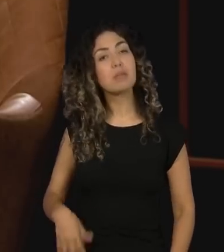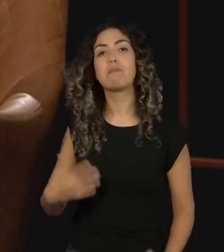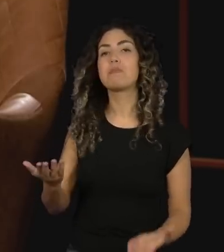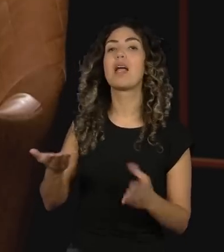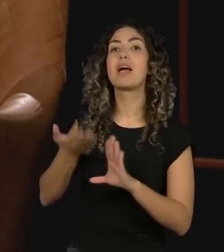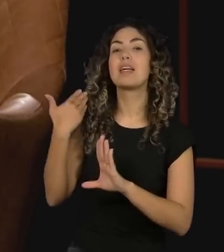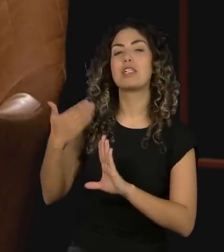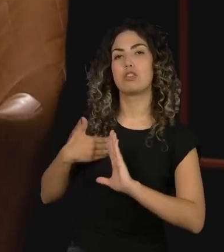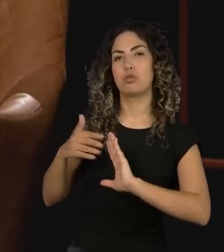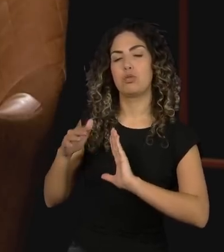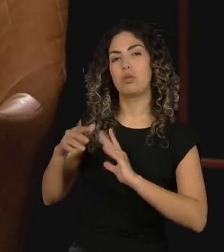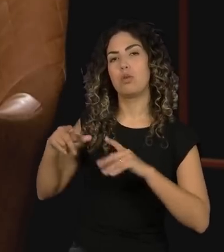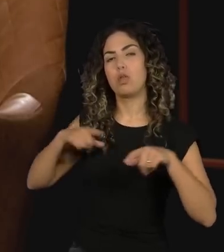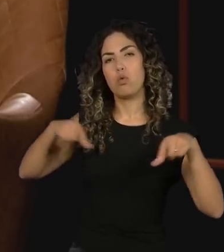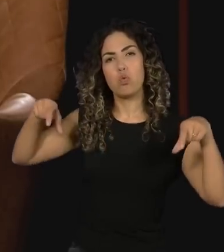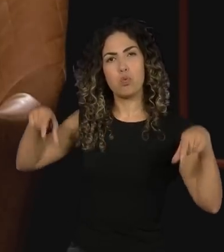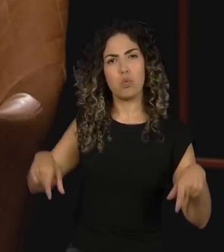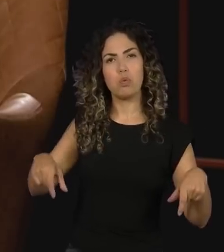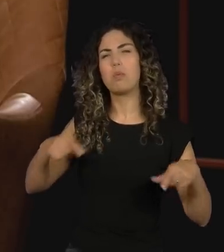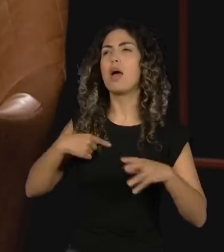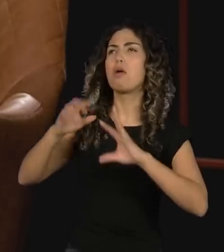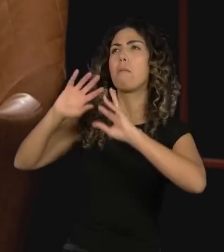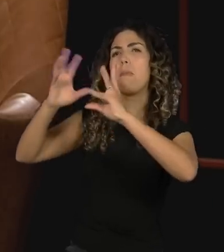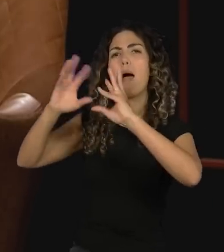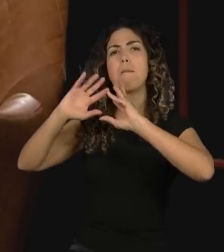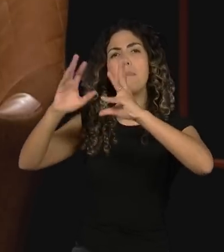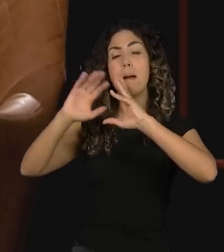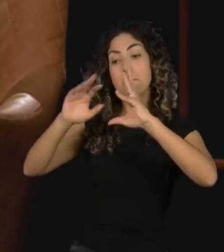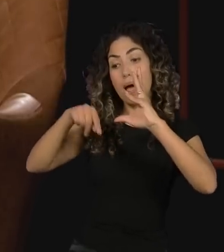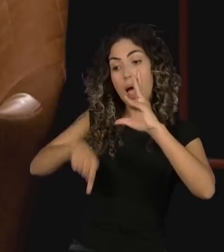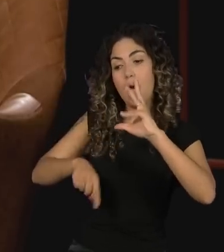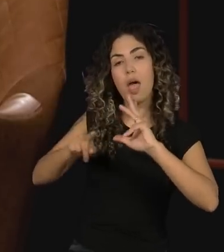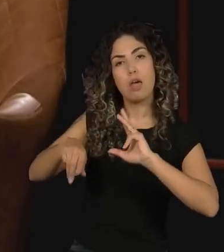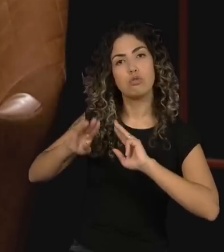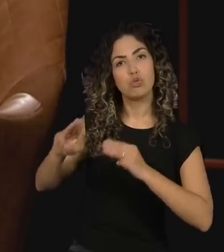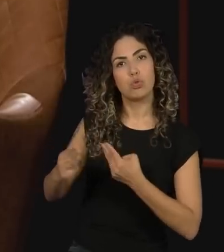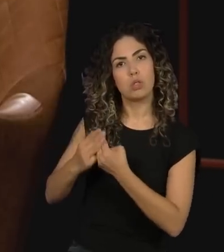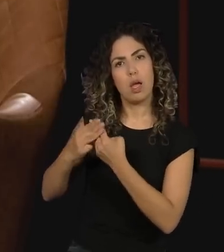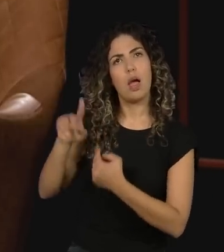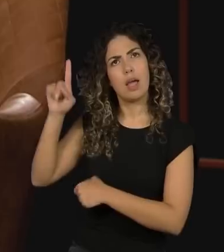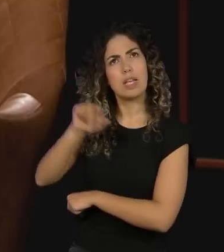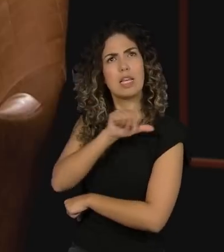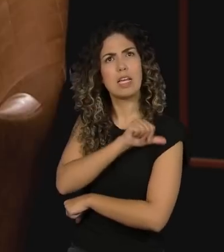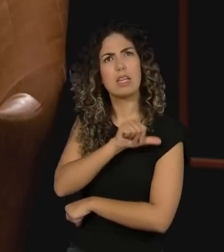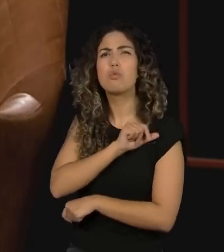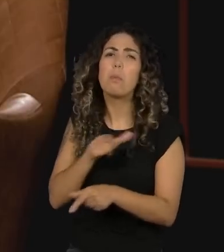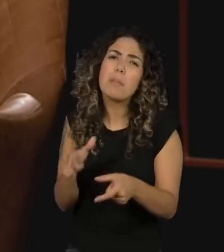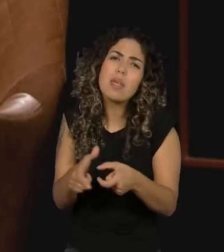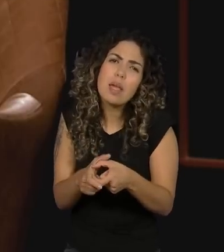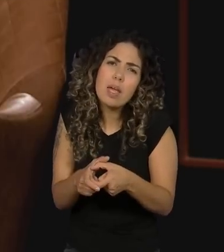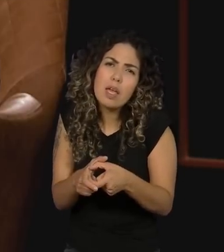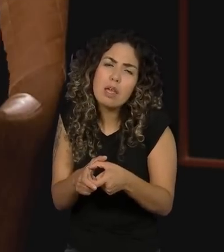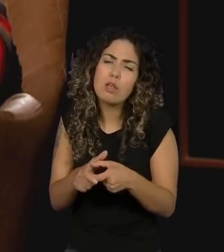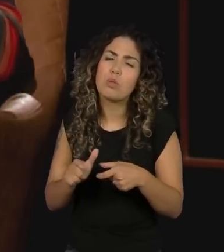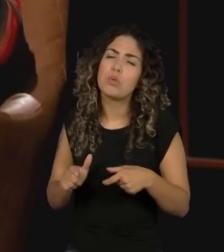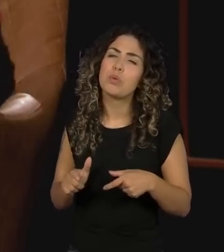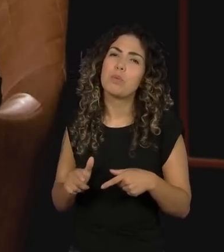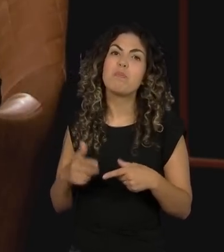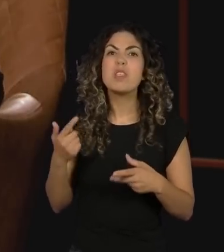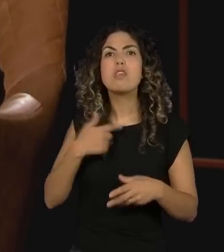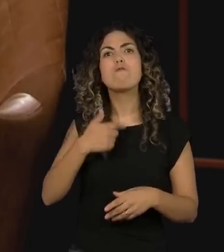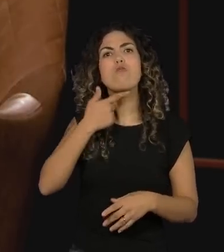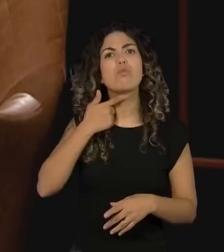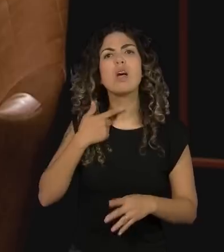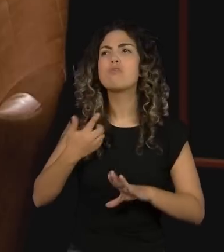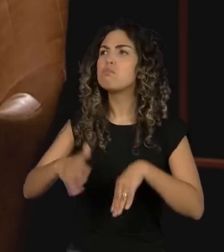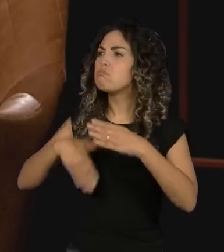na Hebraica, um clube judaico que tem no Rio de Janeiro, que é um clube pequeno. E eu queria